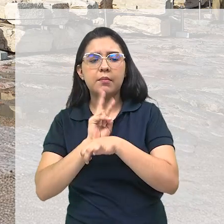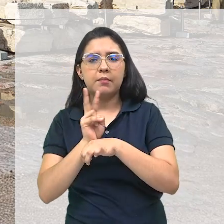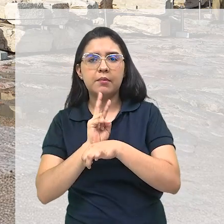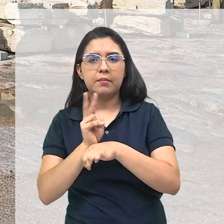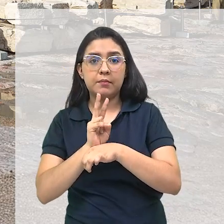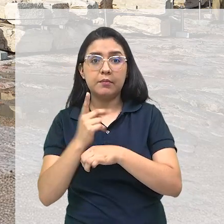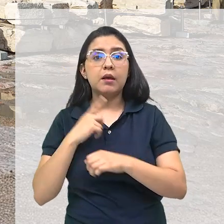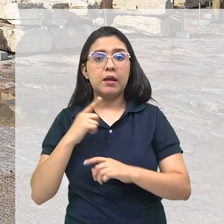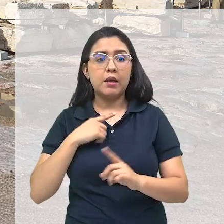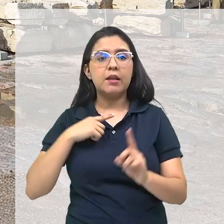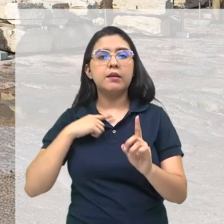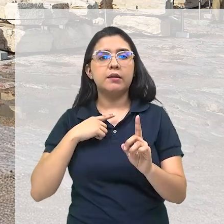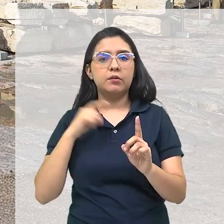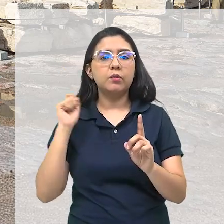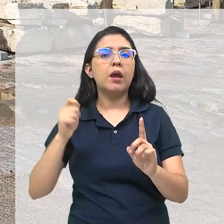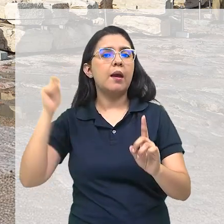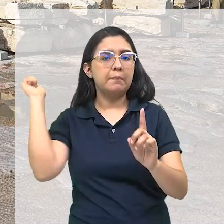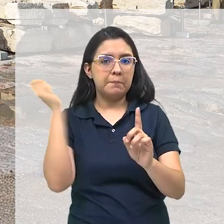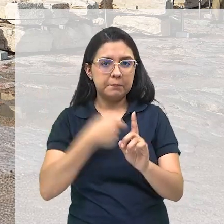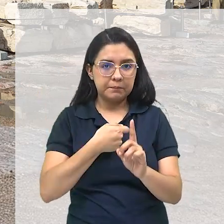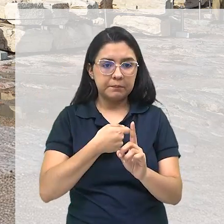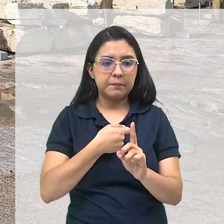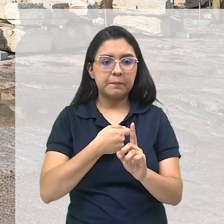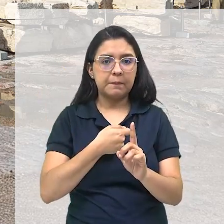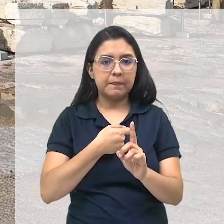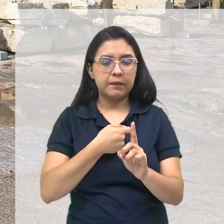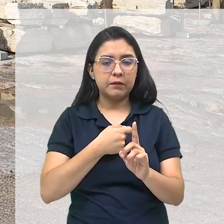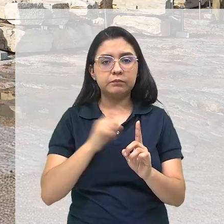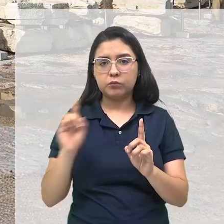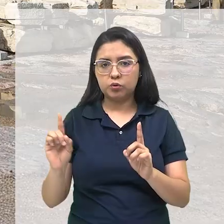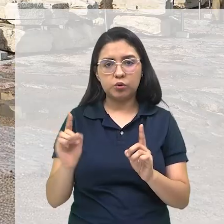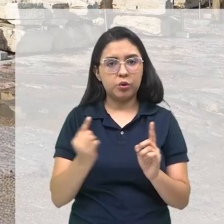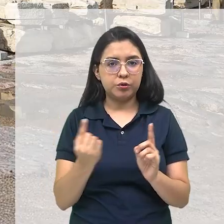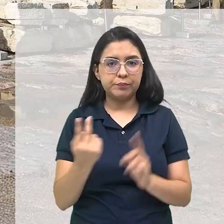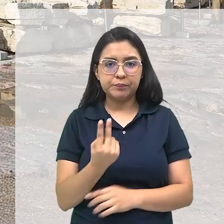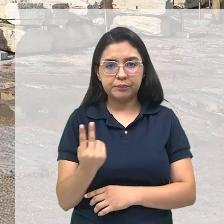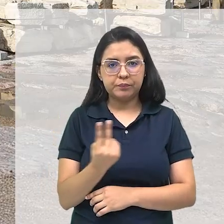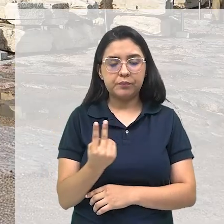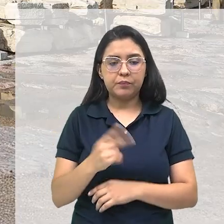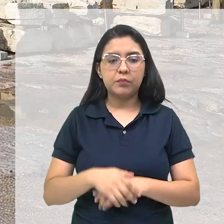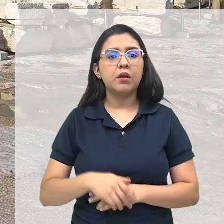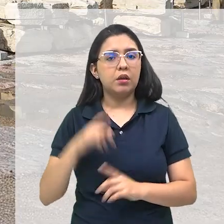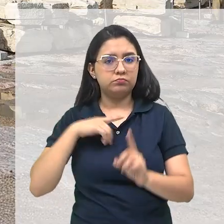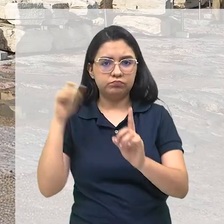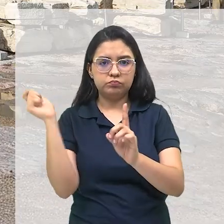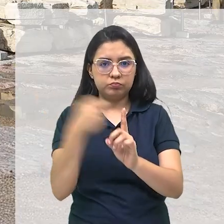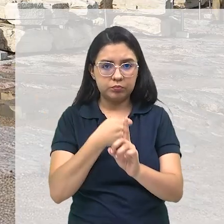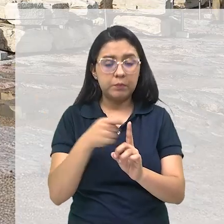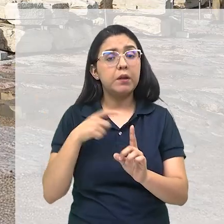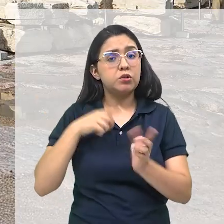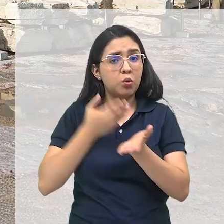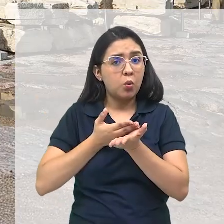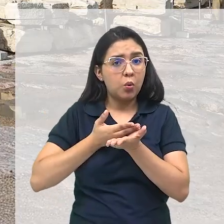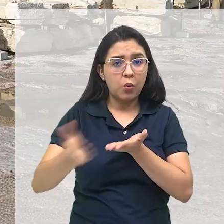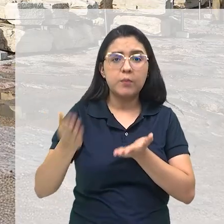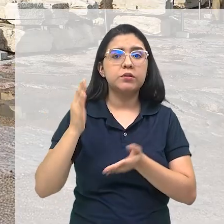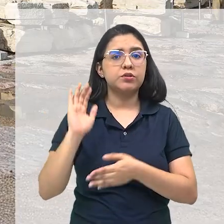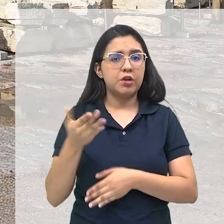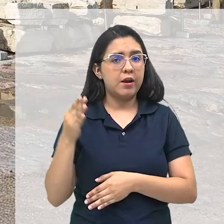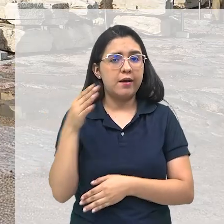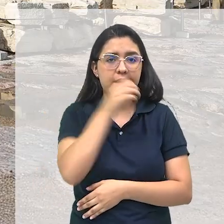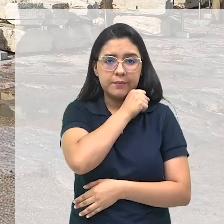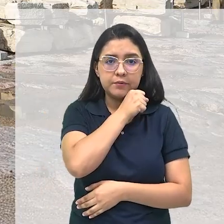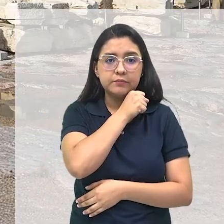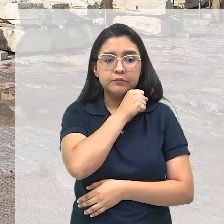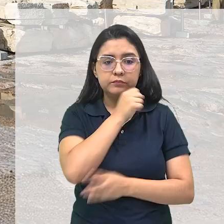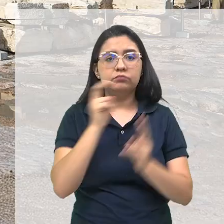a largar a chicotada na costa dos lutadores, que era para eles começarem logo